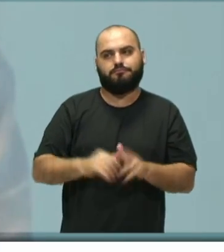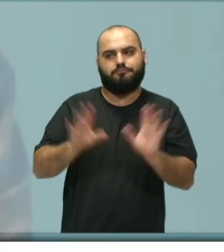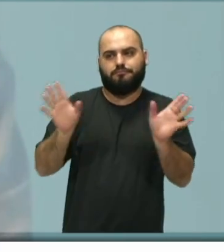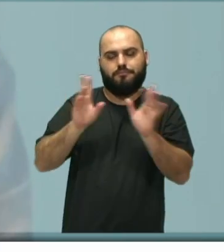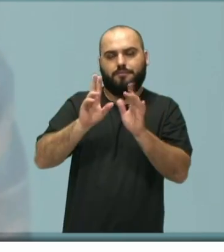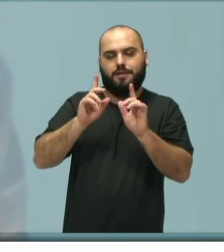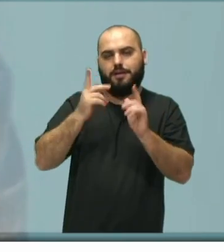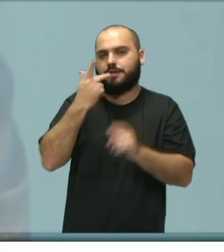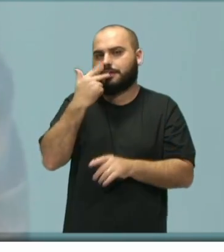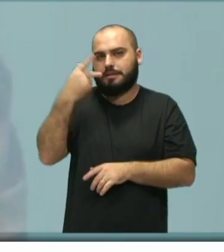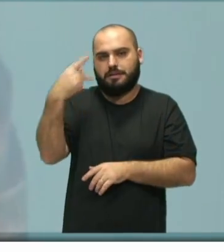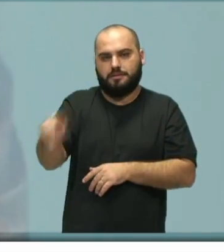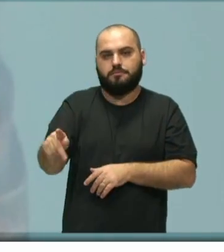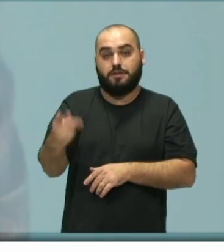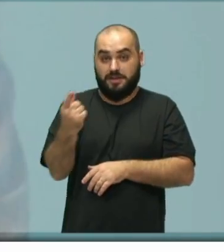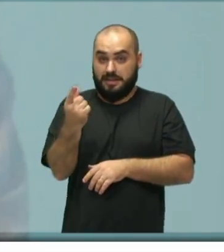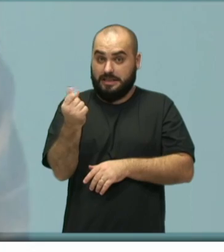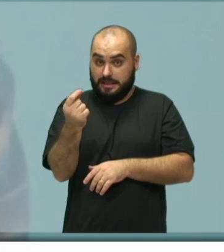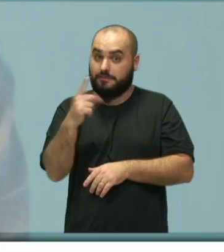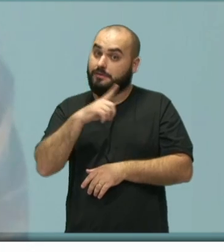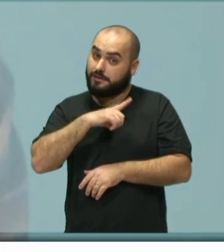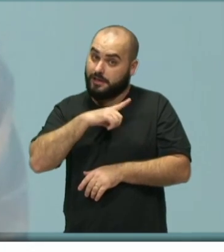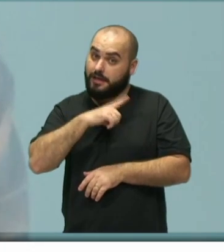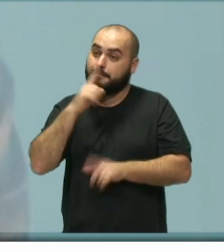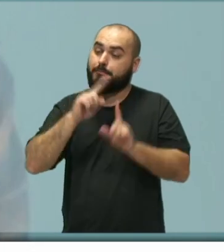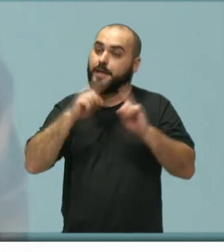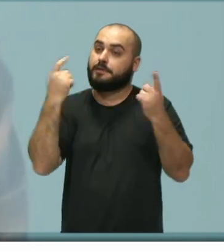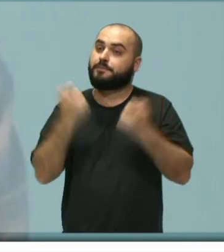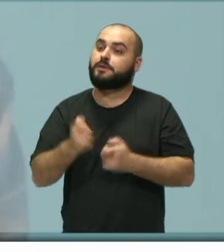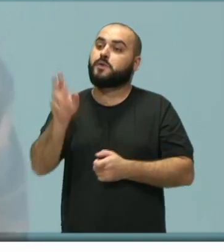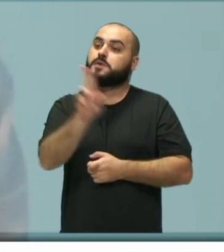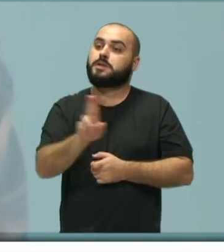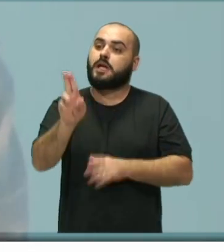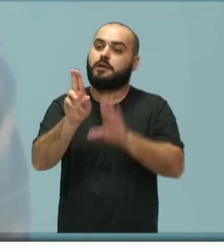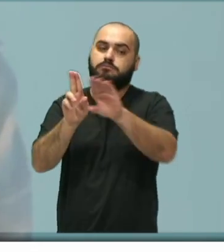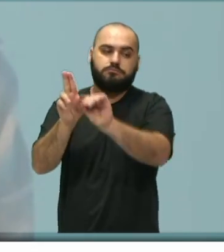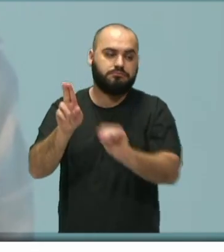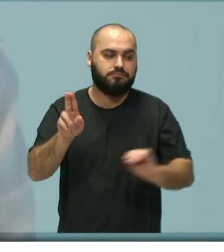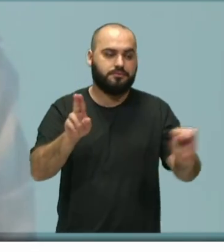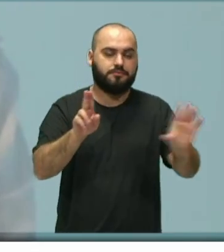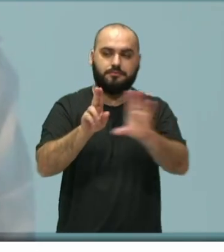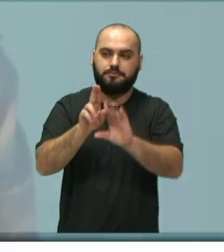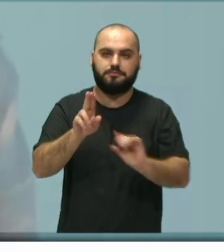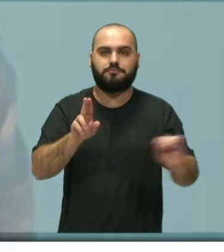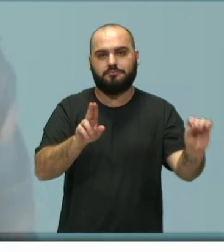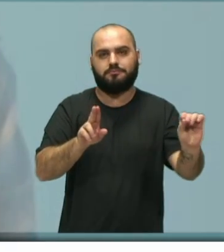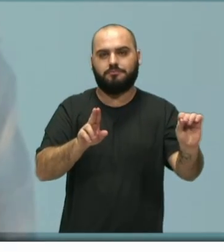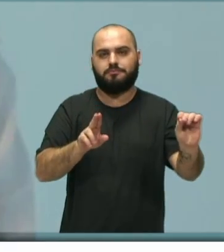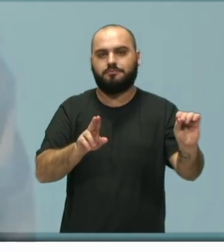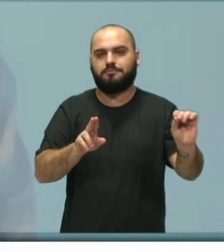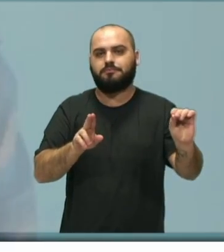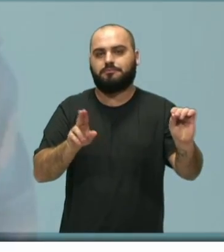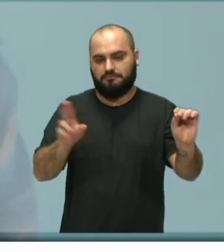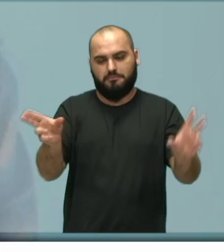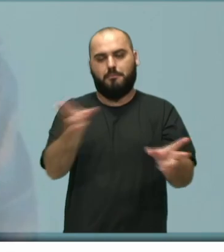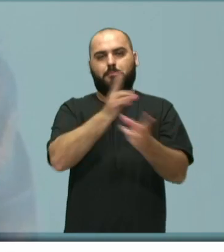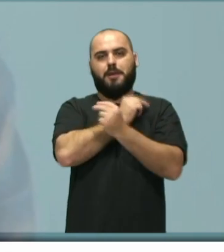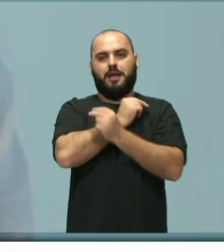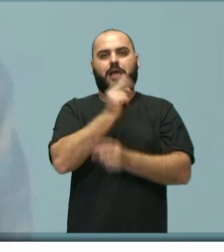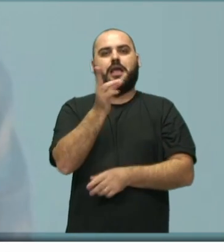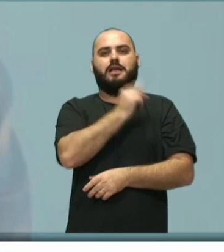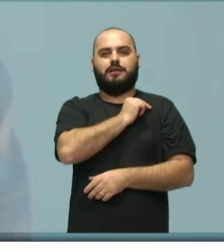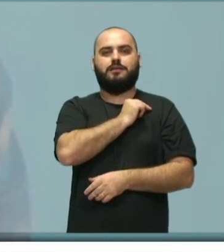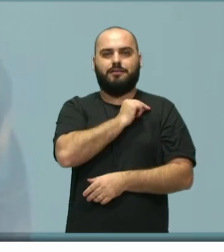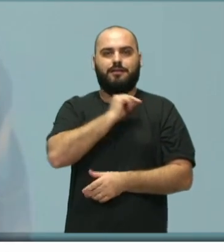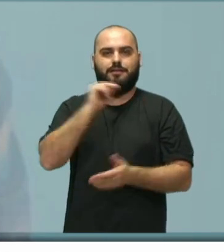Enfim, a verba existe, né? Ela tem que ser muito bem utilizada, mas nós merecemos, né? Como diz a letra